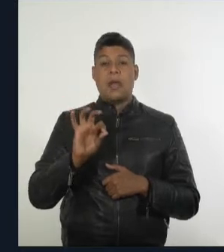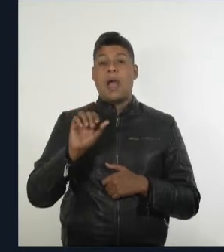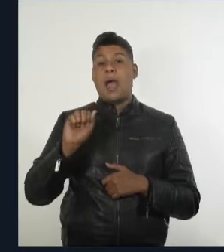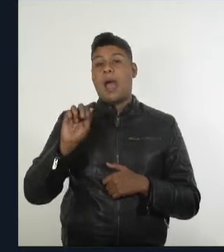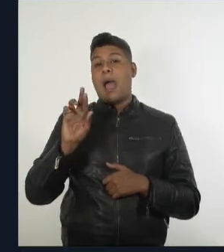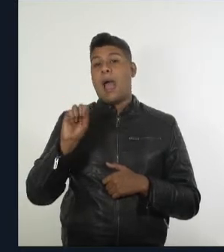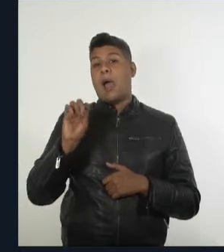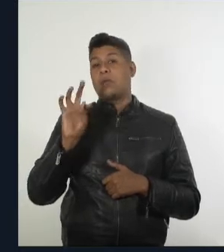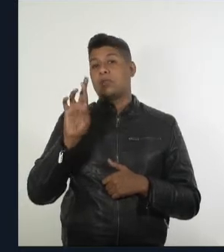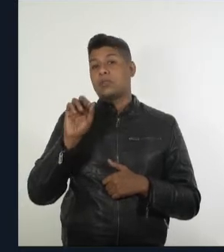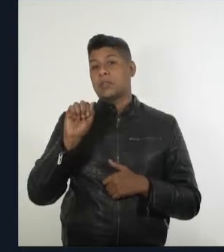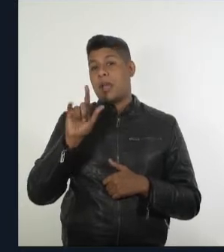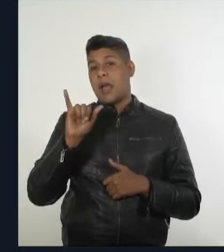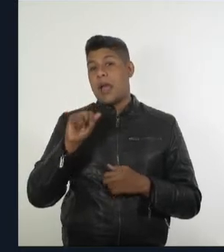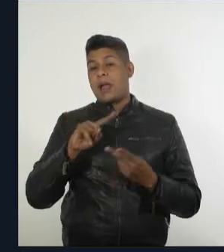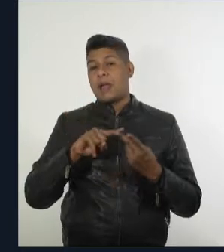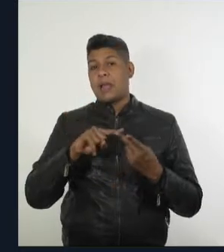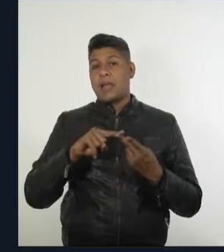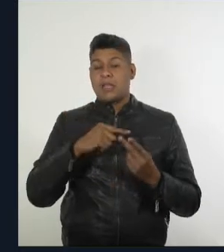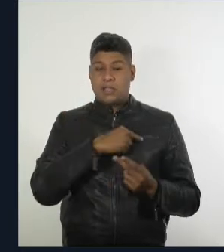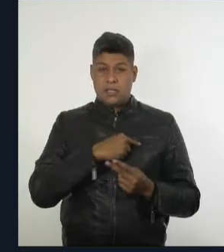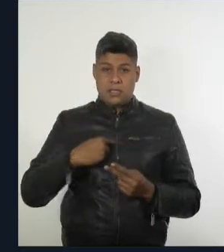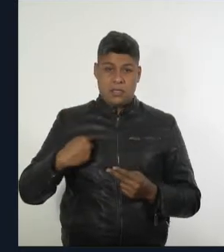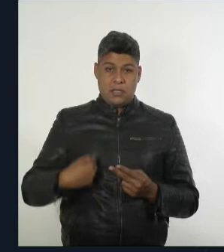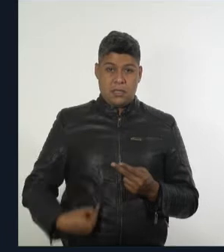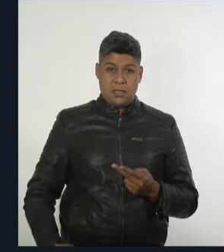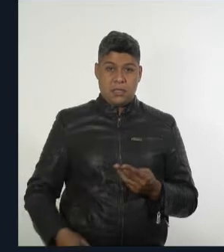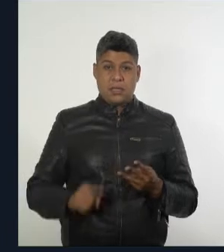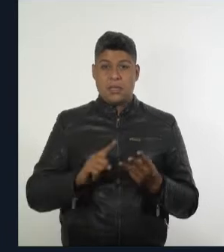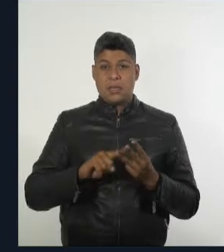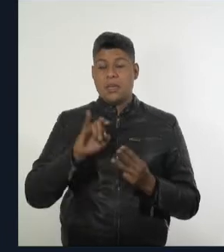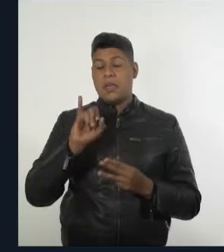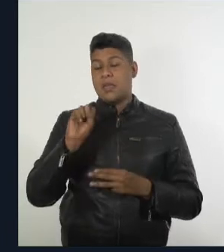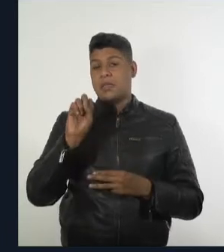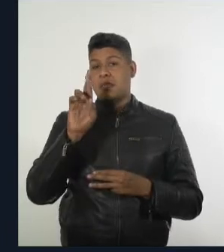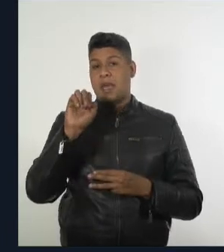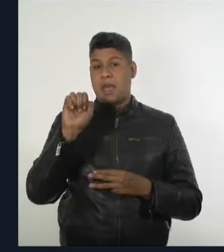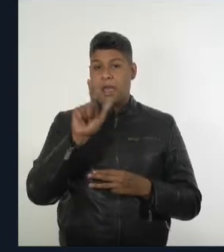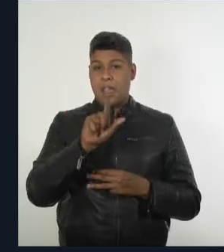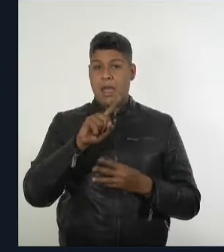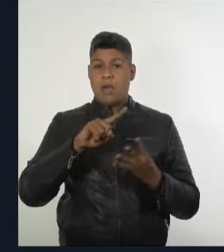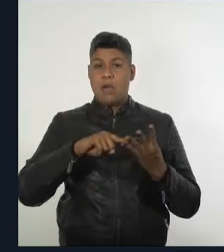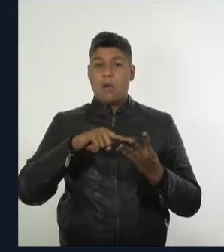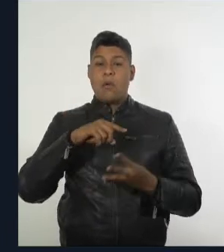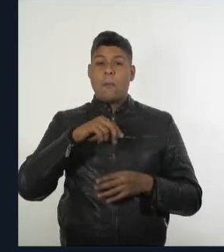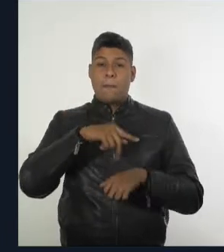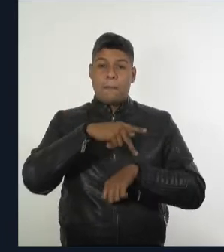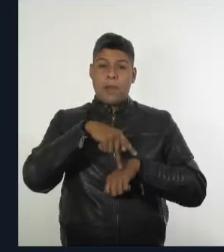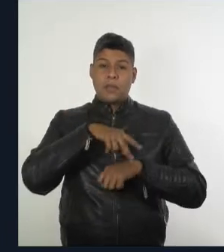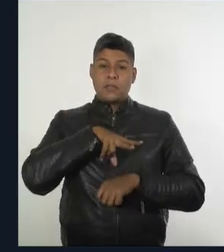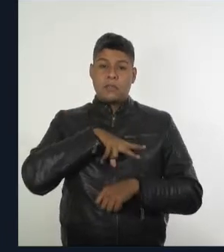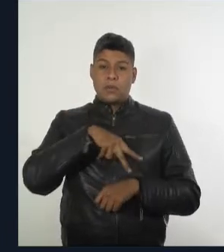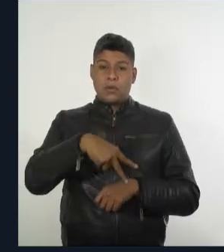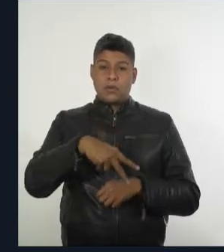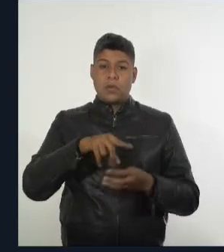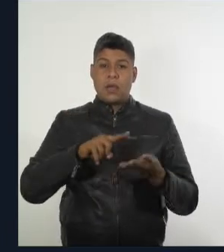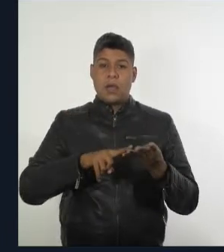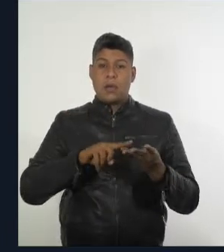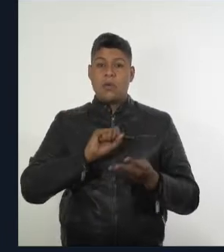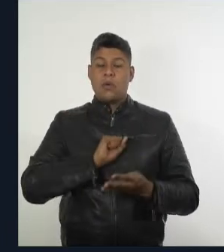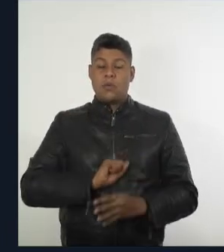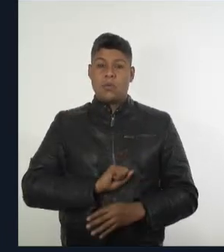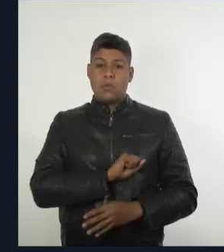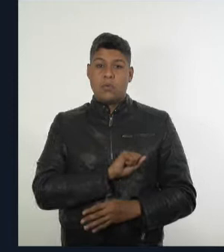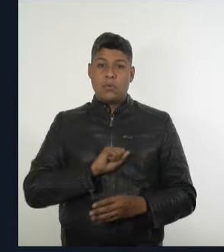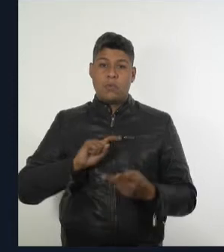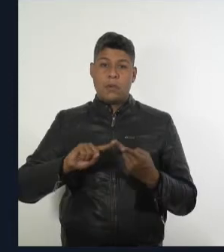Botsuana, na China, na Dinamarca, na Índia, na Indonésia, em Israel, em Portugal, na Federação Russa, em